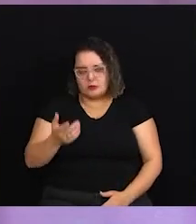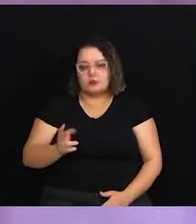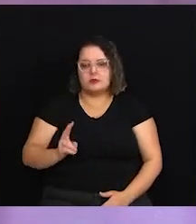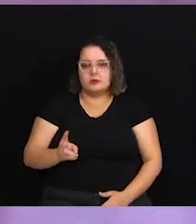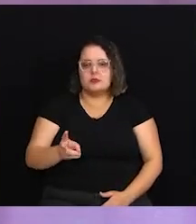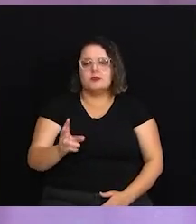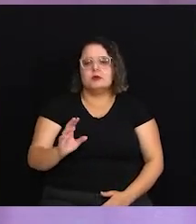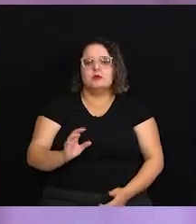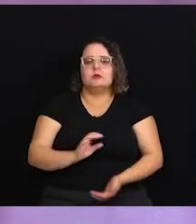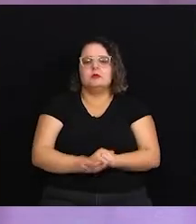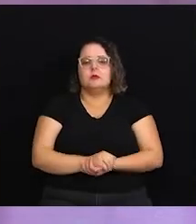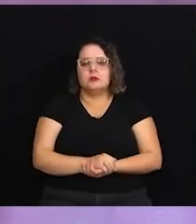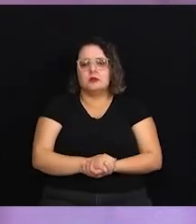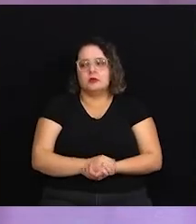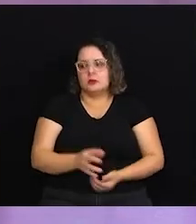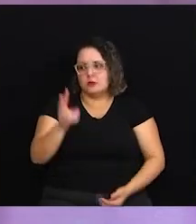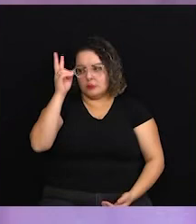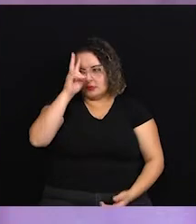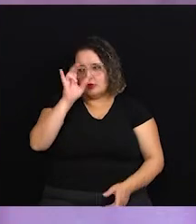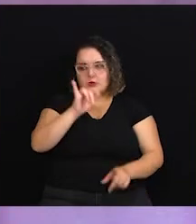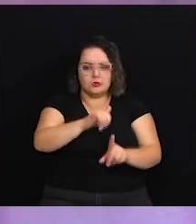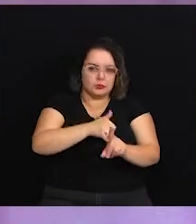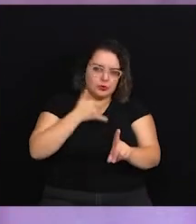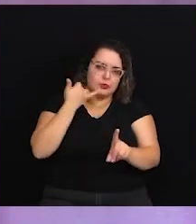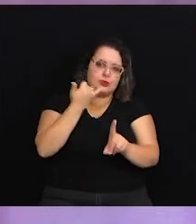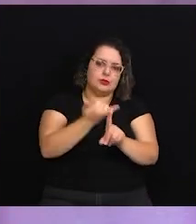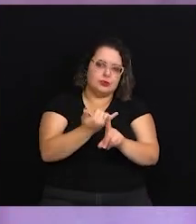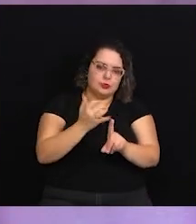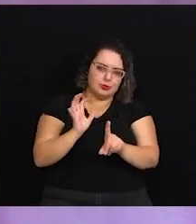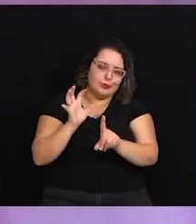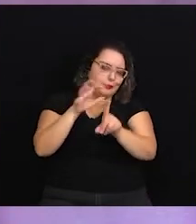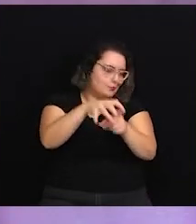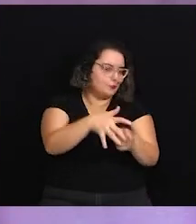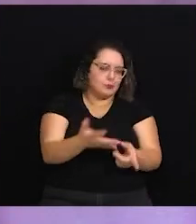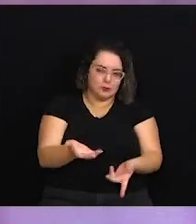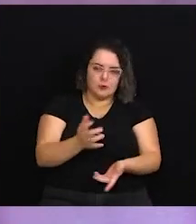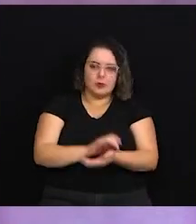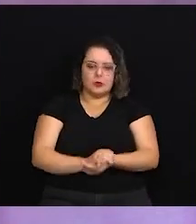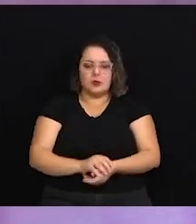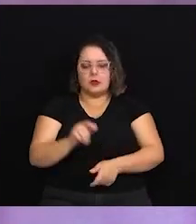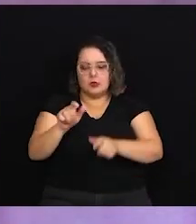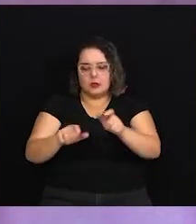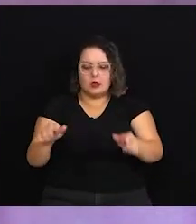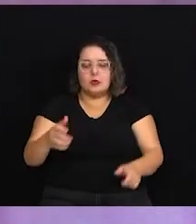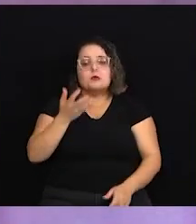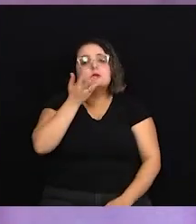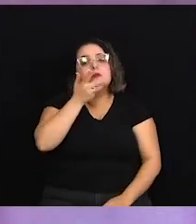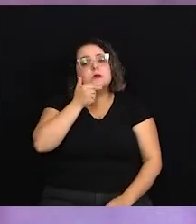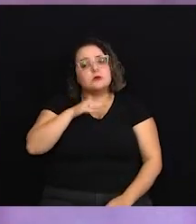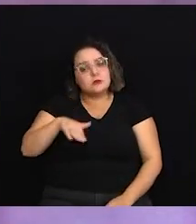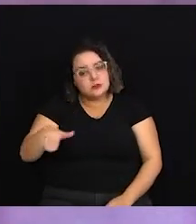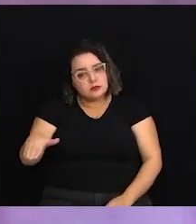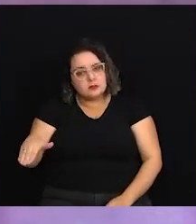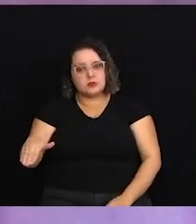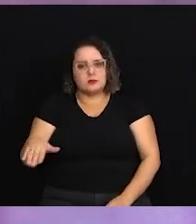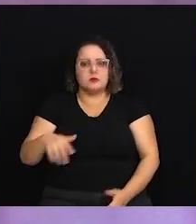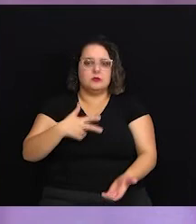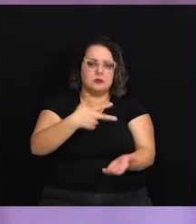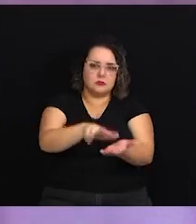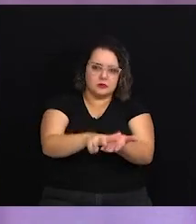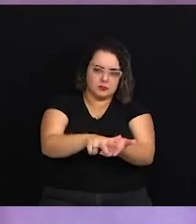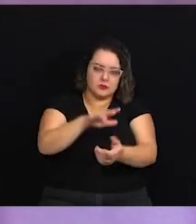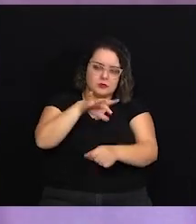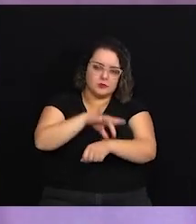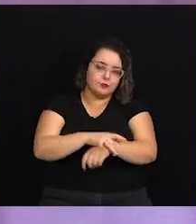e tempo em tempo história de bullying né em relação as crianças com epilepsia Então são